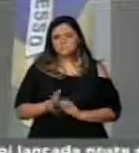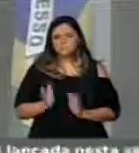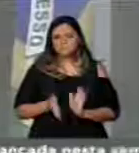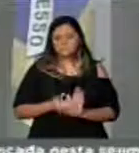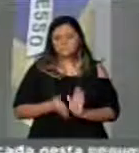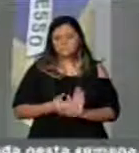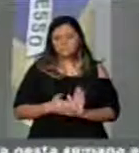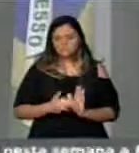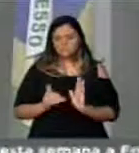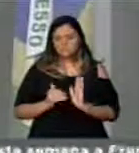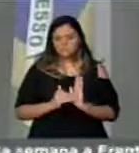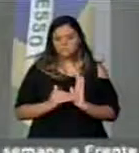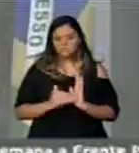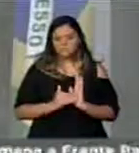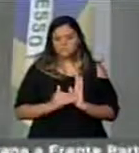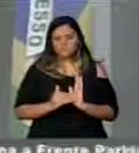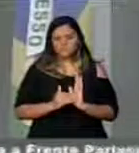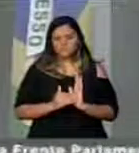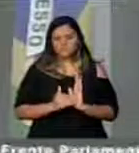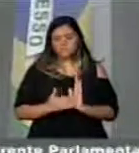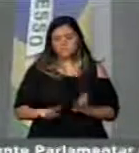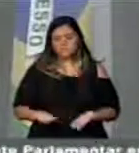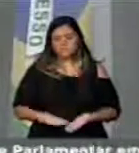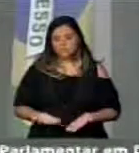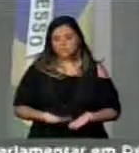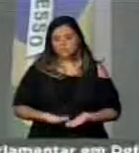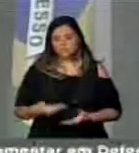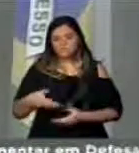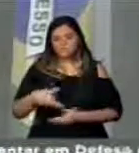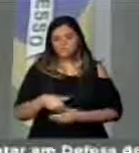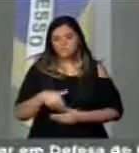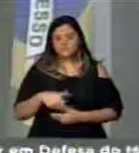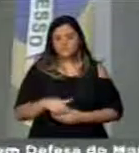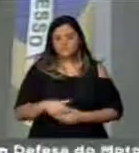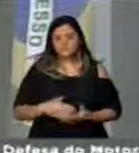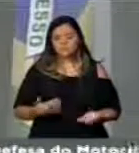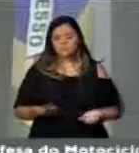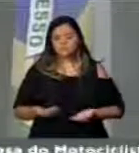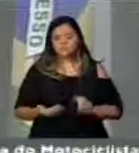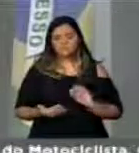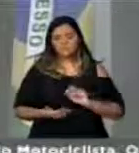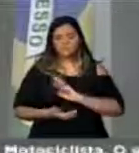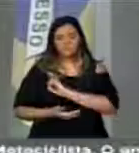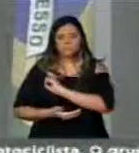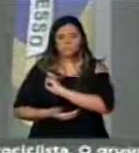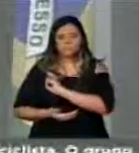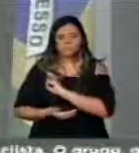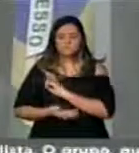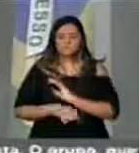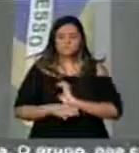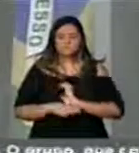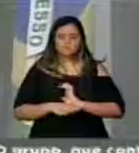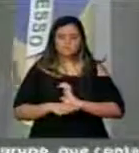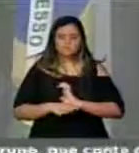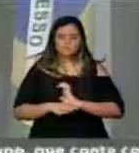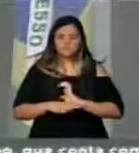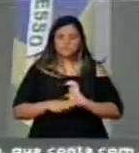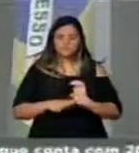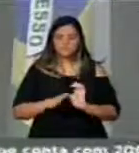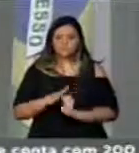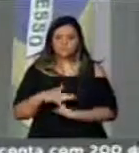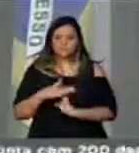o senador romero jucá hoje o senado está votando além de muita importância que além da responsabilidade das estatais no país por tantos